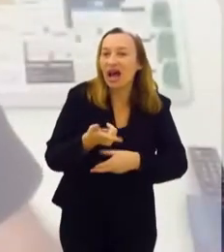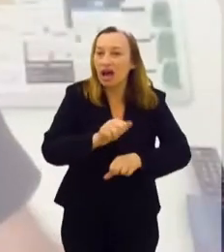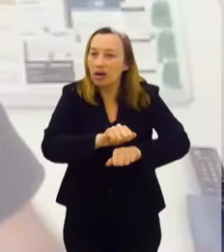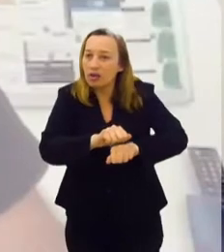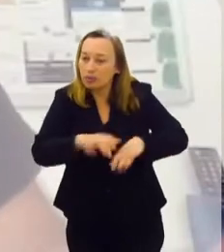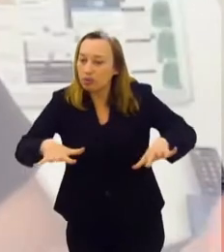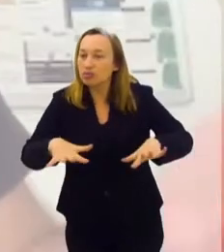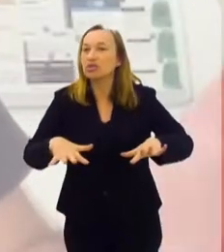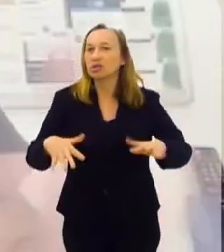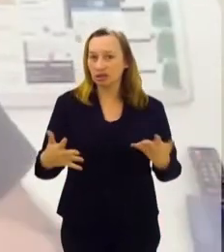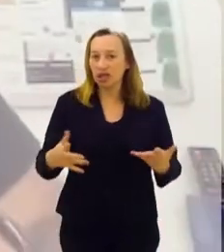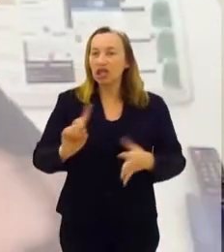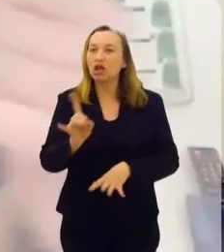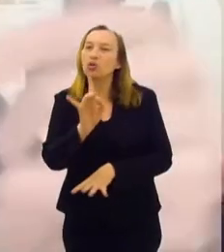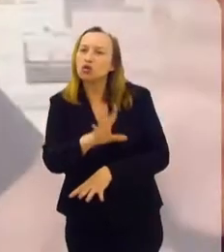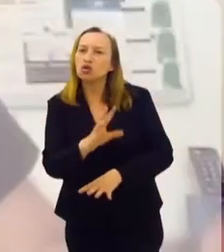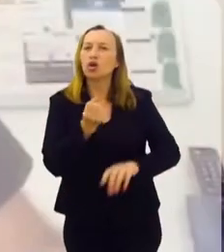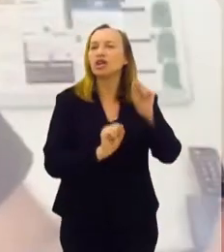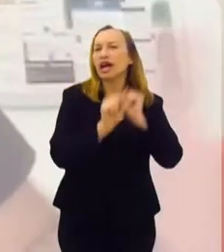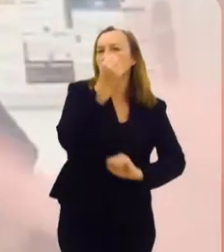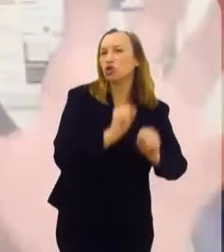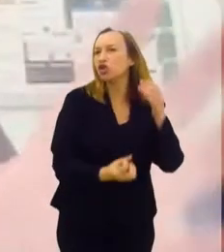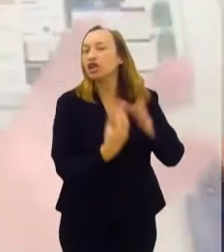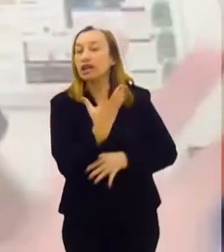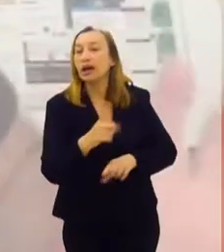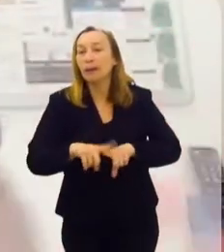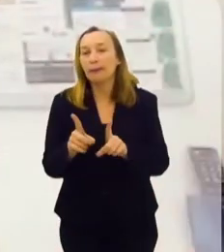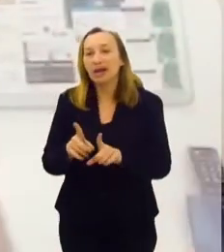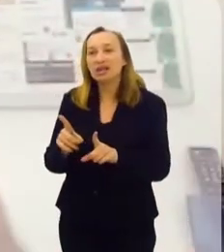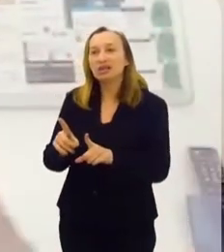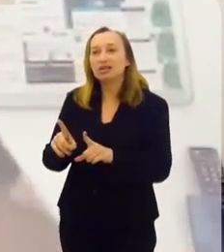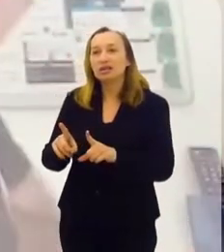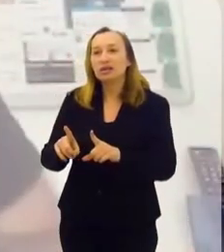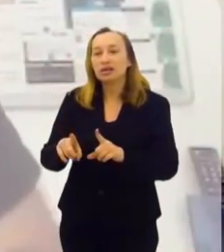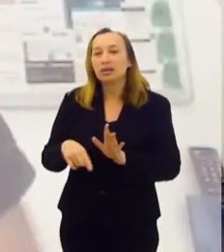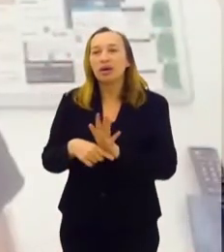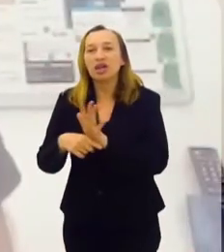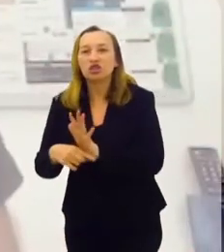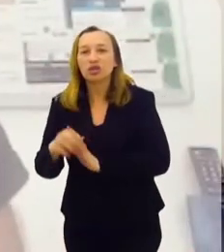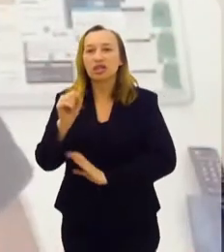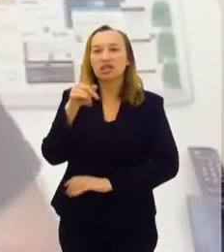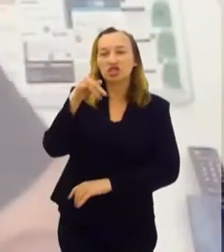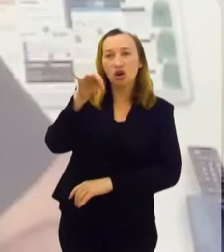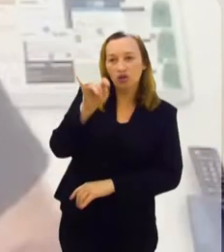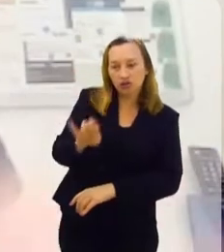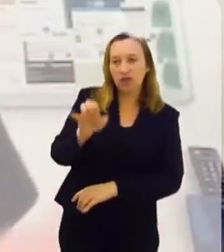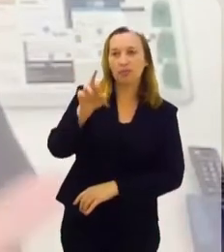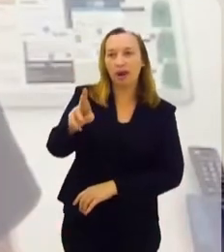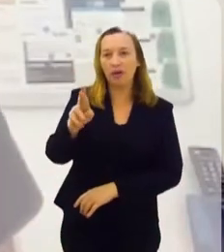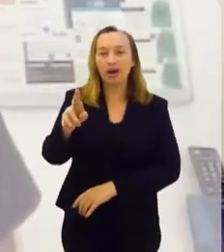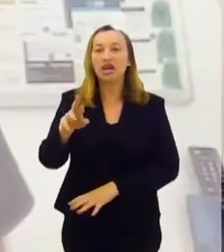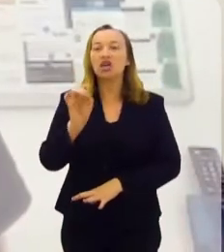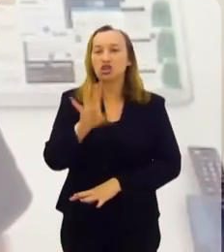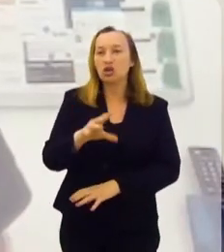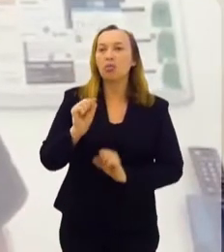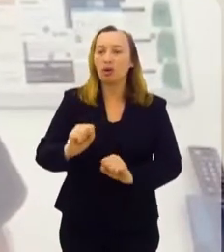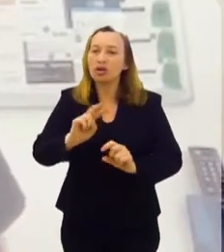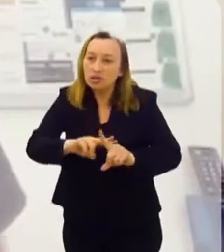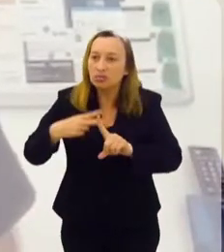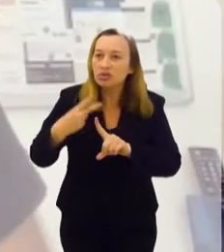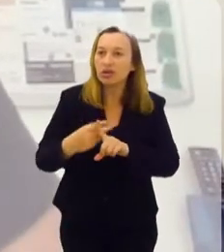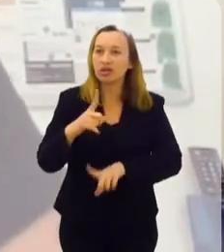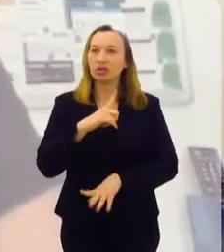esses multiplicadores, né? Não só da indústria criativa, mas para alimentar esse soft power que só é possível